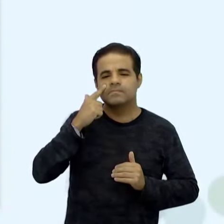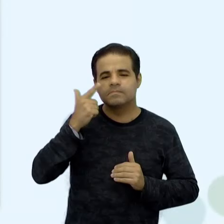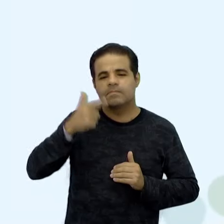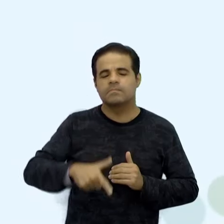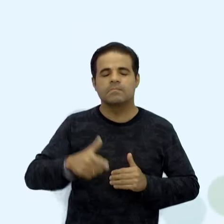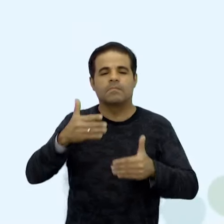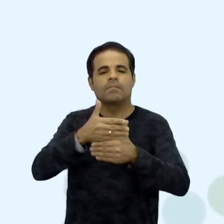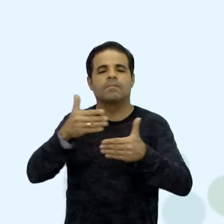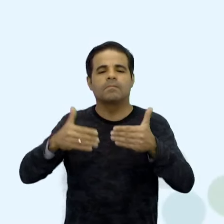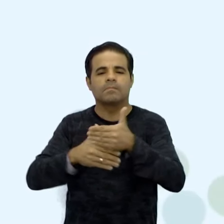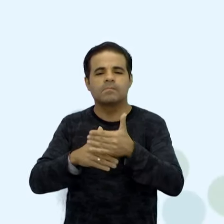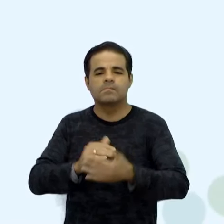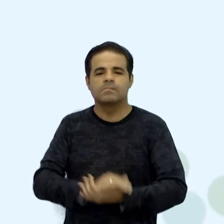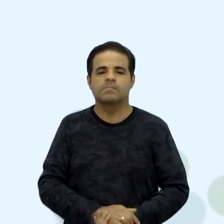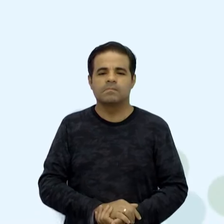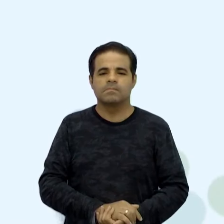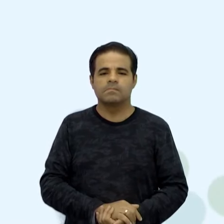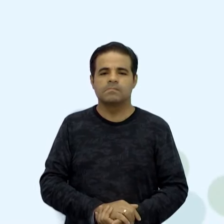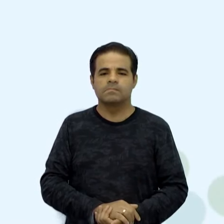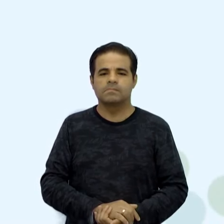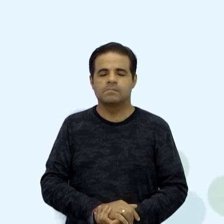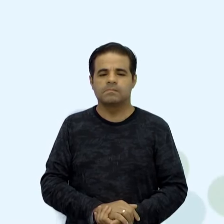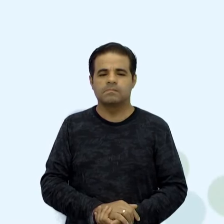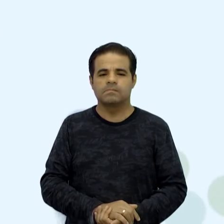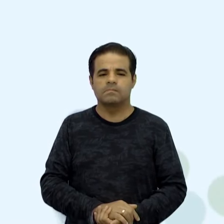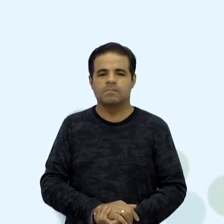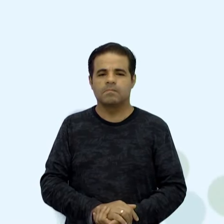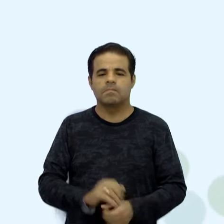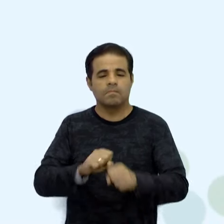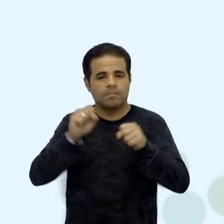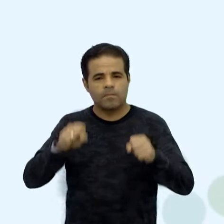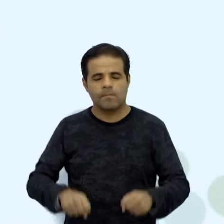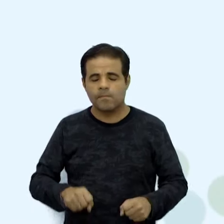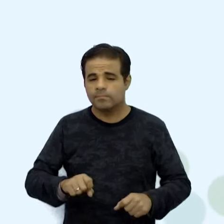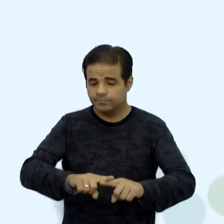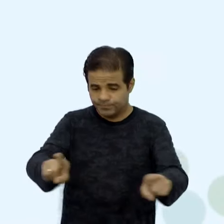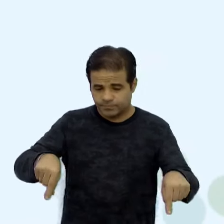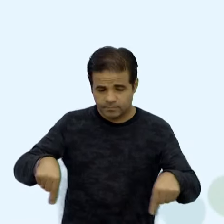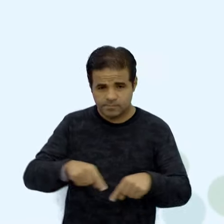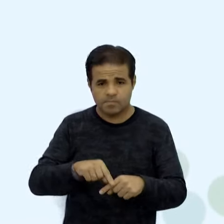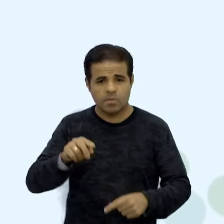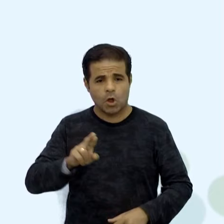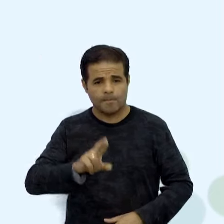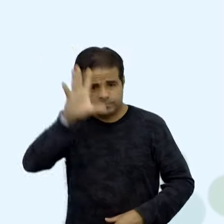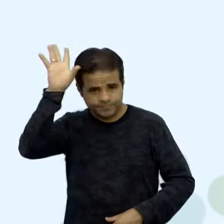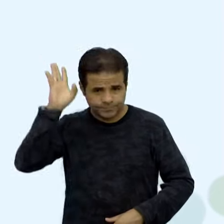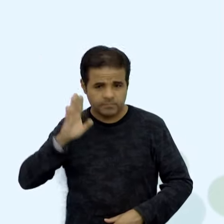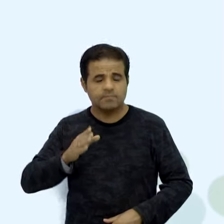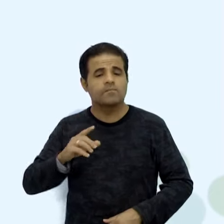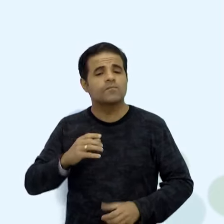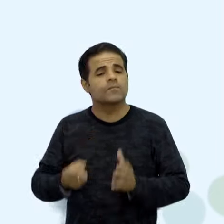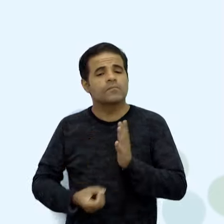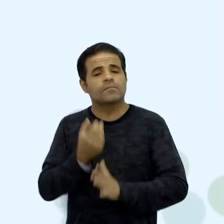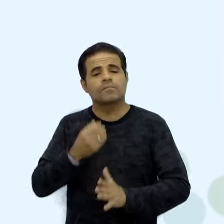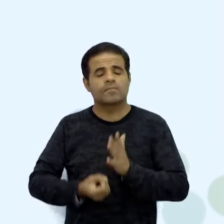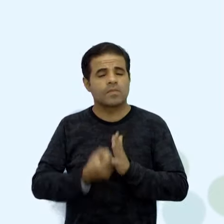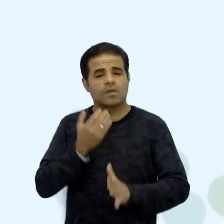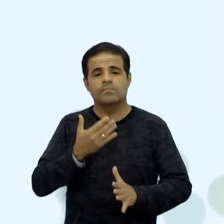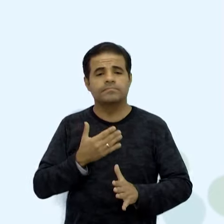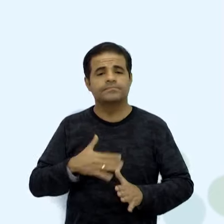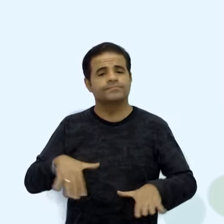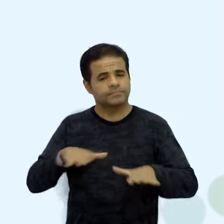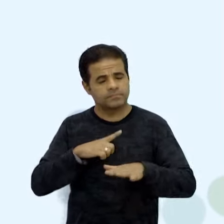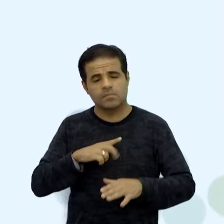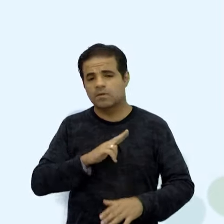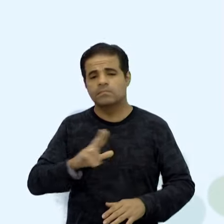próximo slide, para a gente fechar. O sistema de esgoto romano. Os romanos da antiguidade criaram um sistema de esgoto,